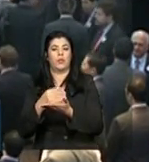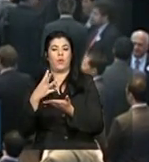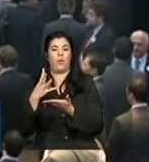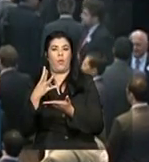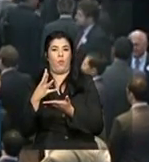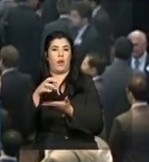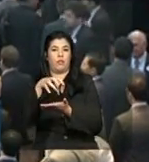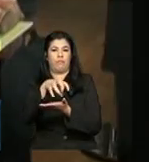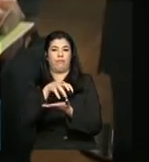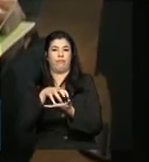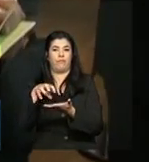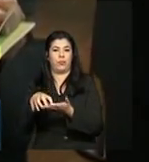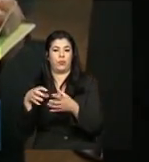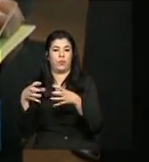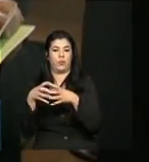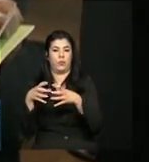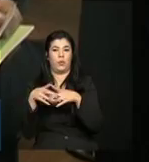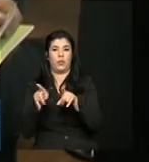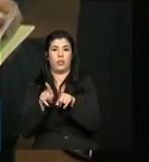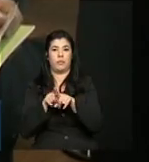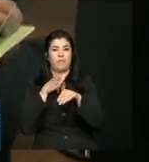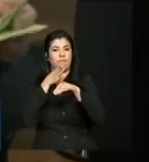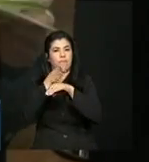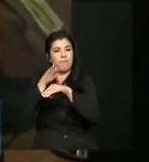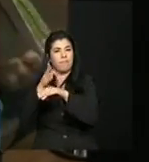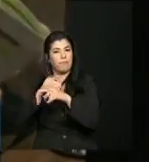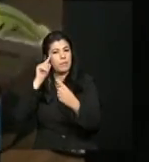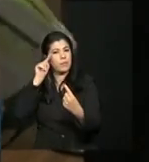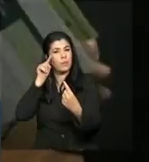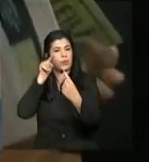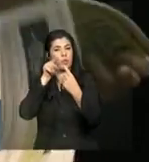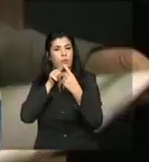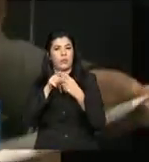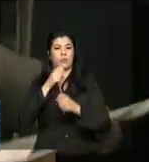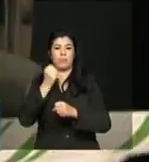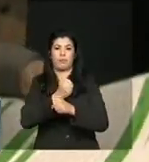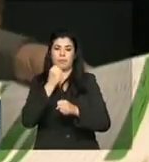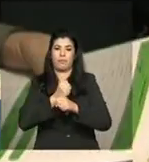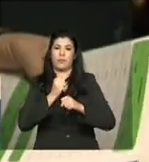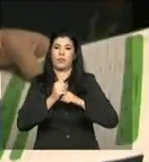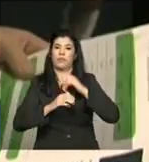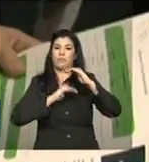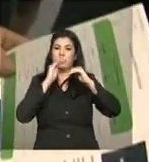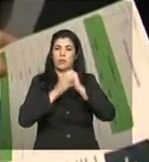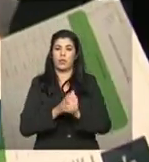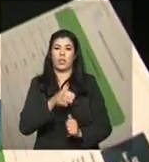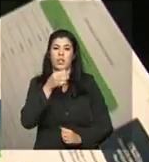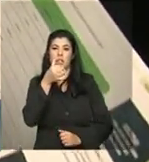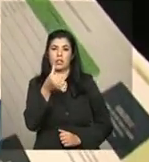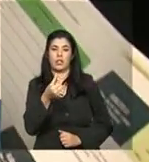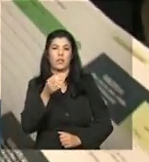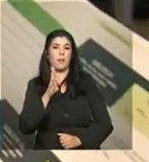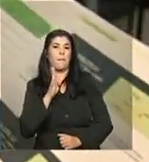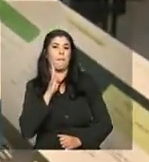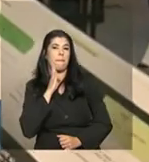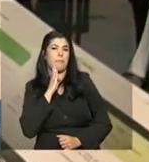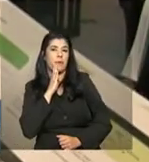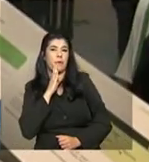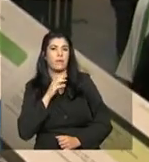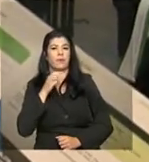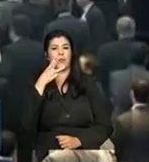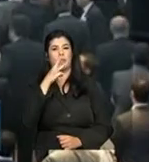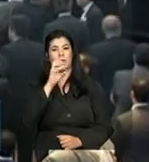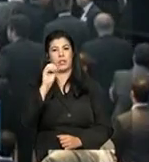4 sublotes. E os investimentos previstos nessas obras são de 6 bilhões